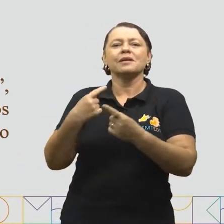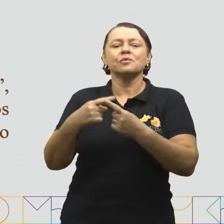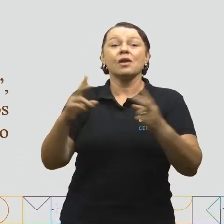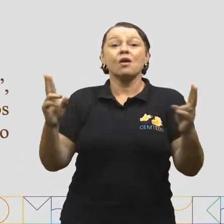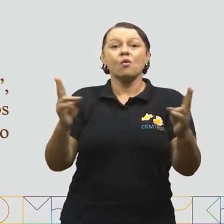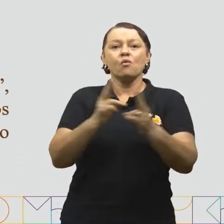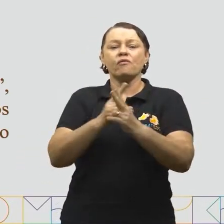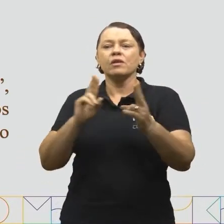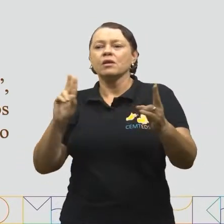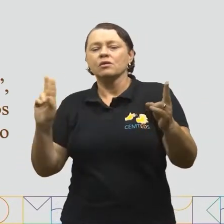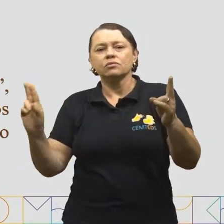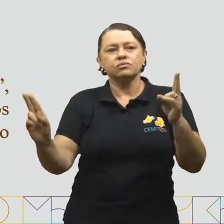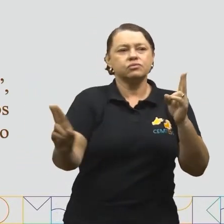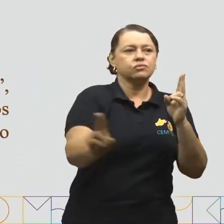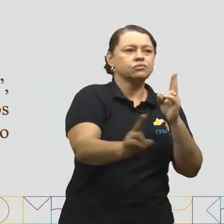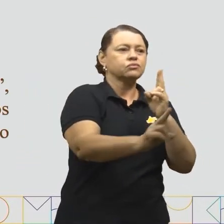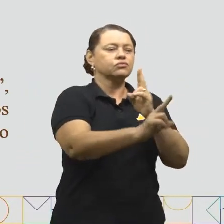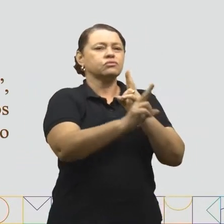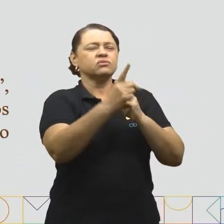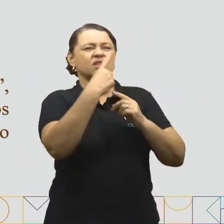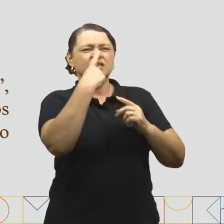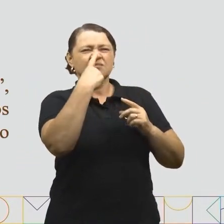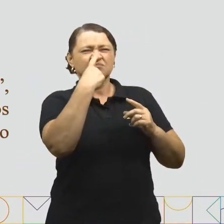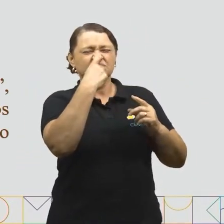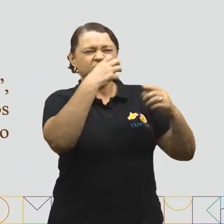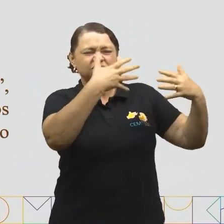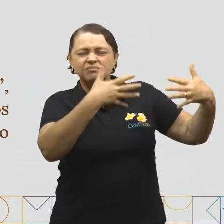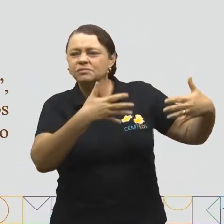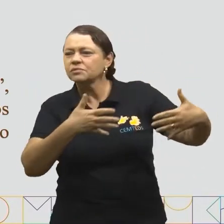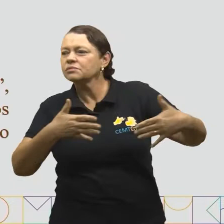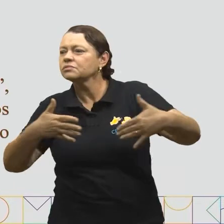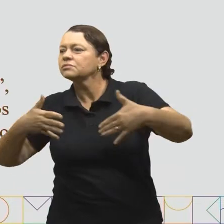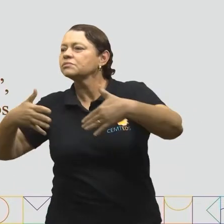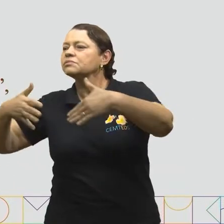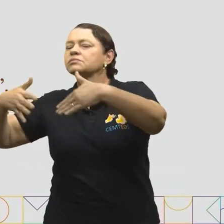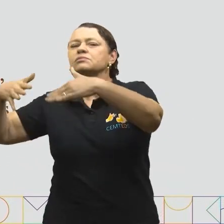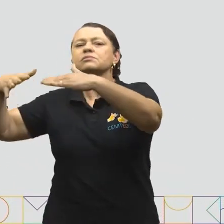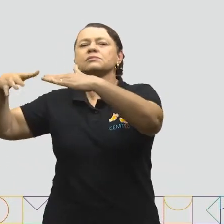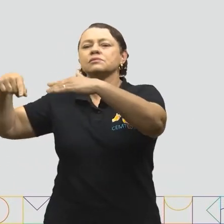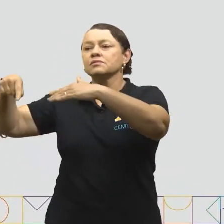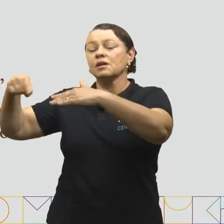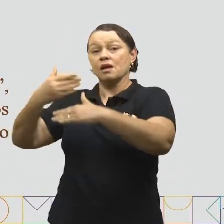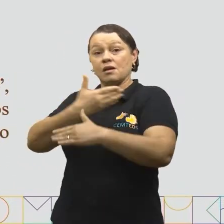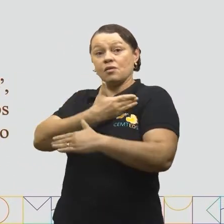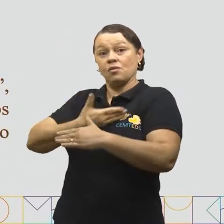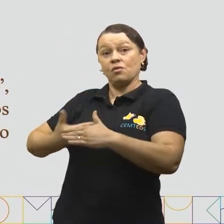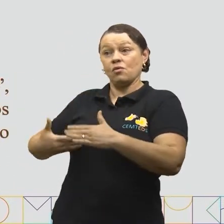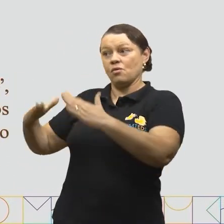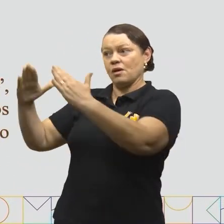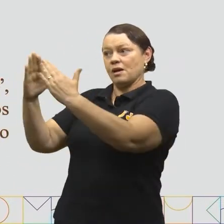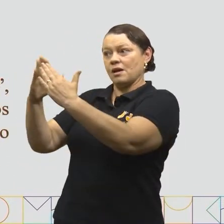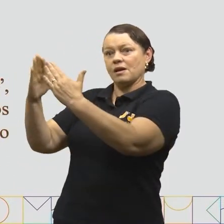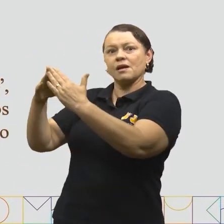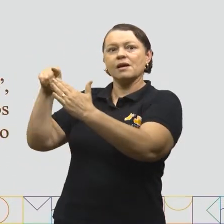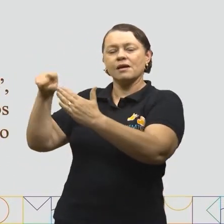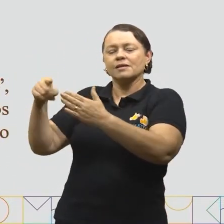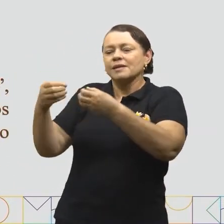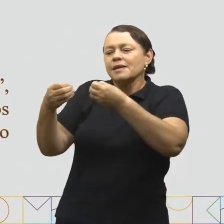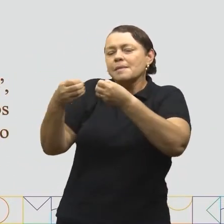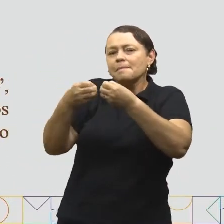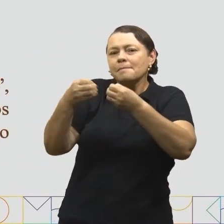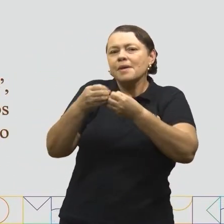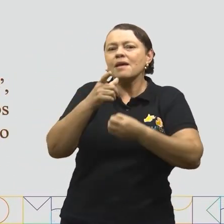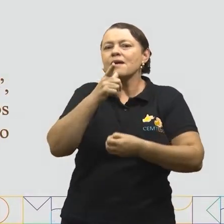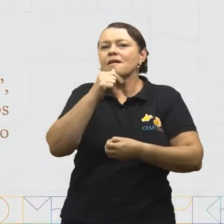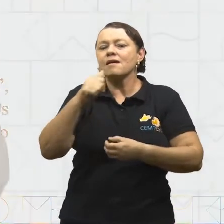quando o vento mudava de direção e soprava o cheiro ruim para o Palácio do Governo, que fica na